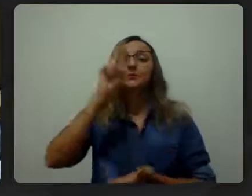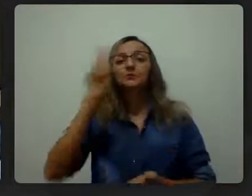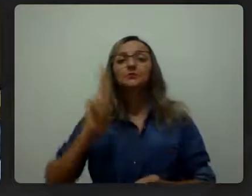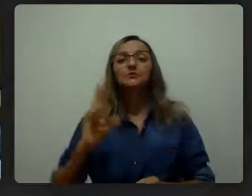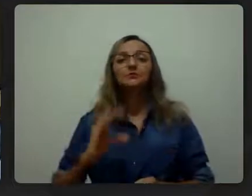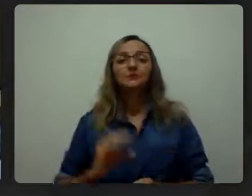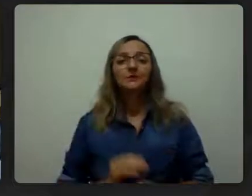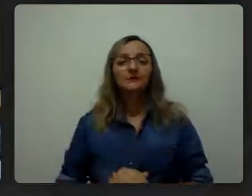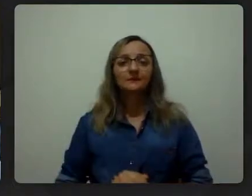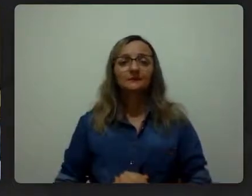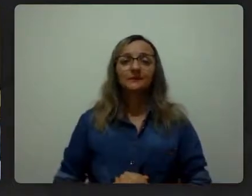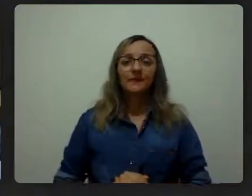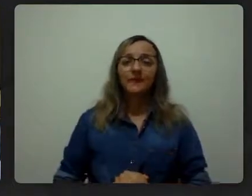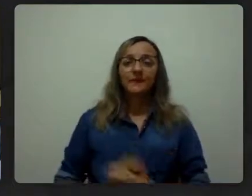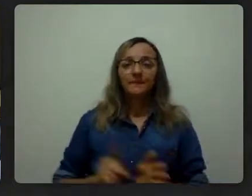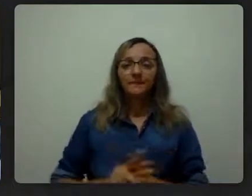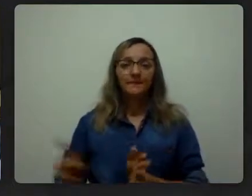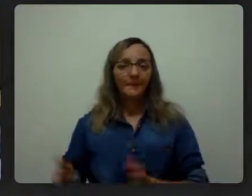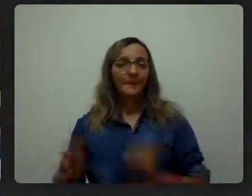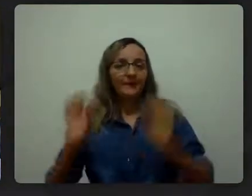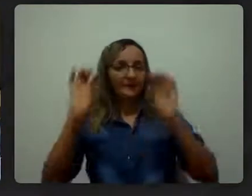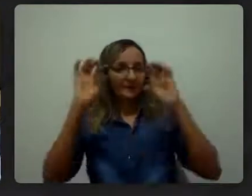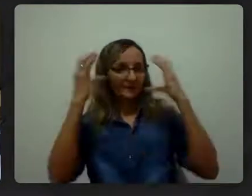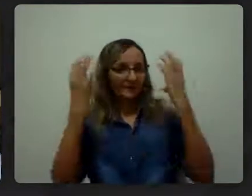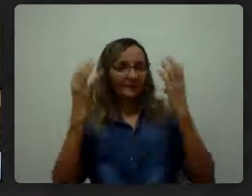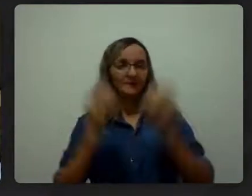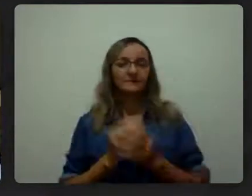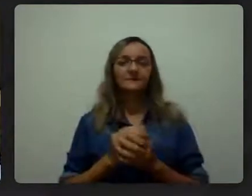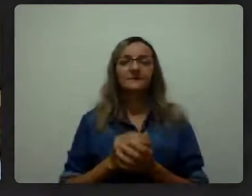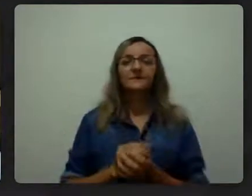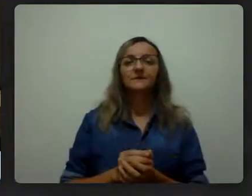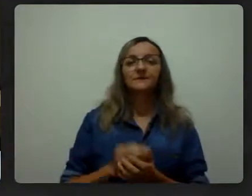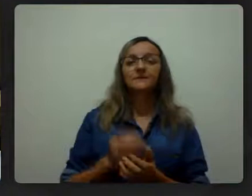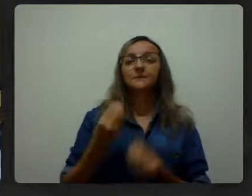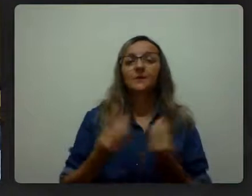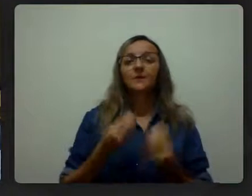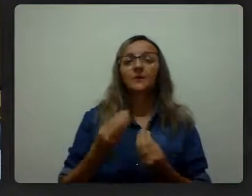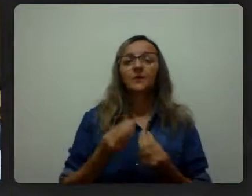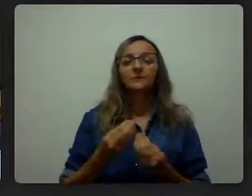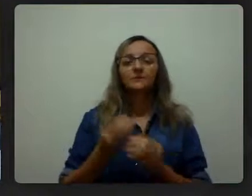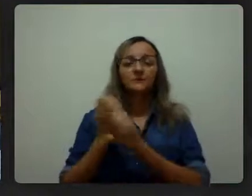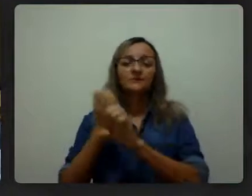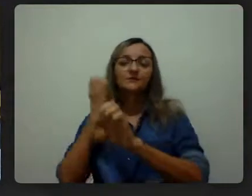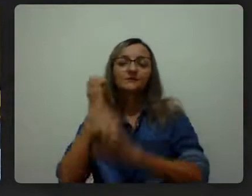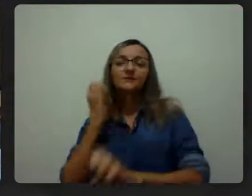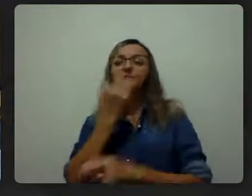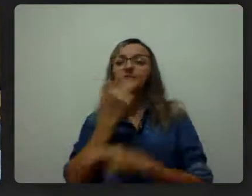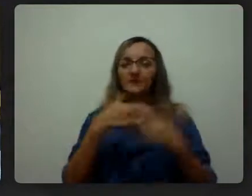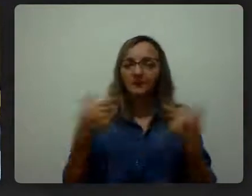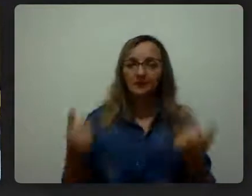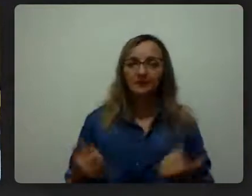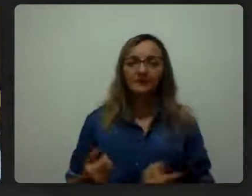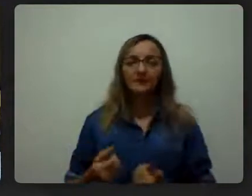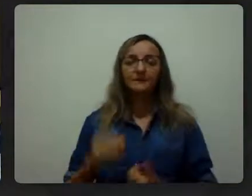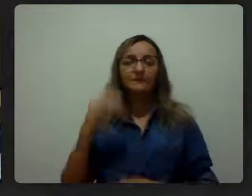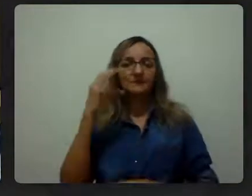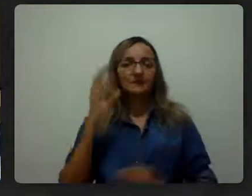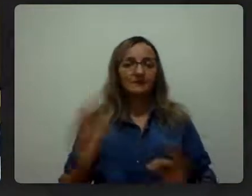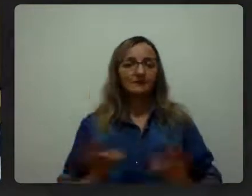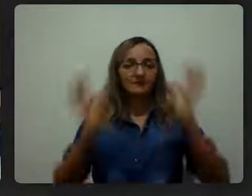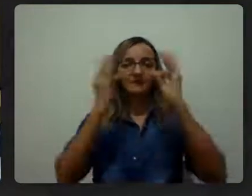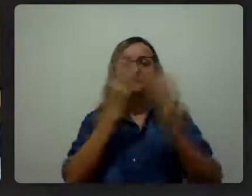Então, eu estou trazendo essa metodologia. A professora Letícia falou aí, ó, que está ansiosa para aprender, para aplicar